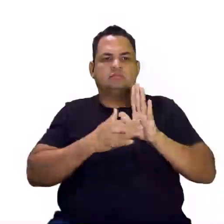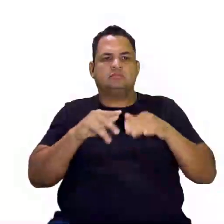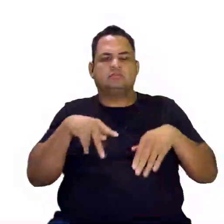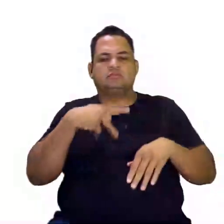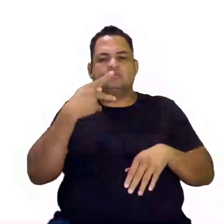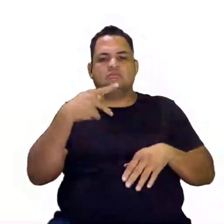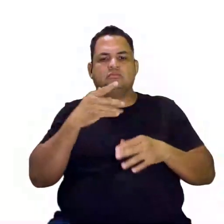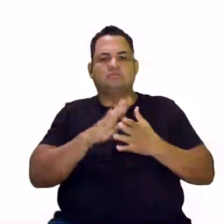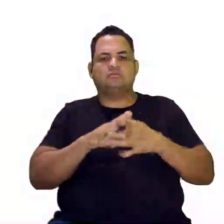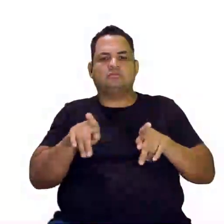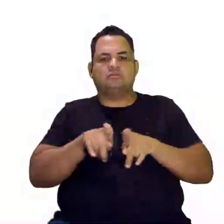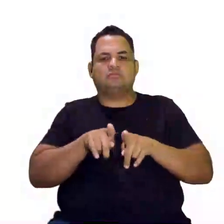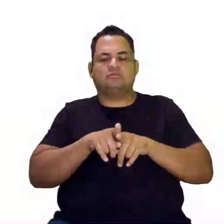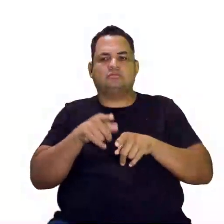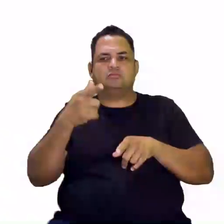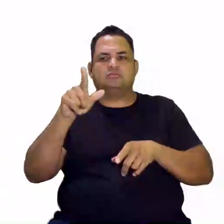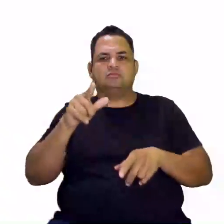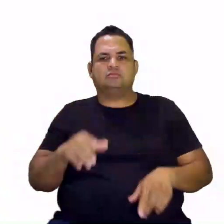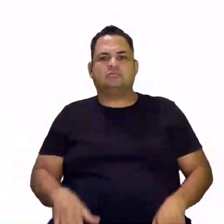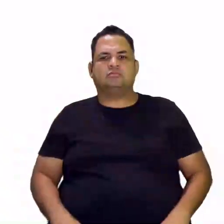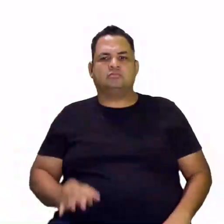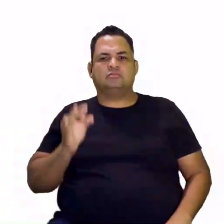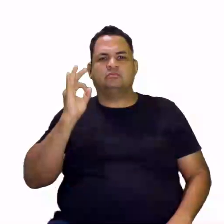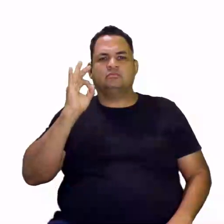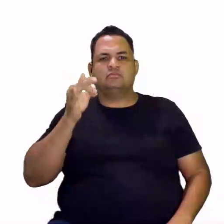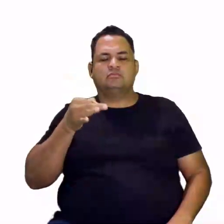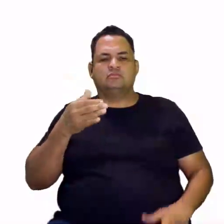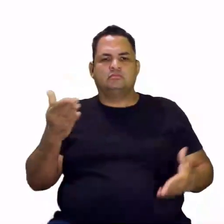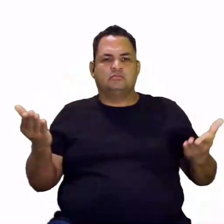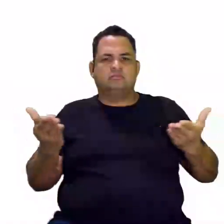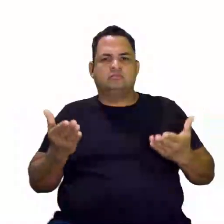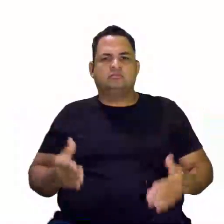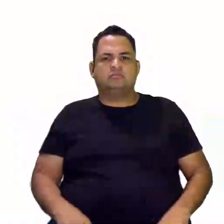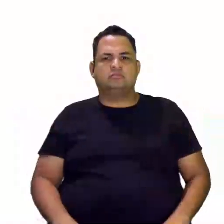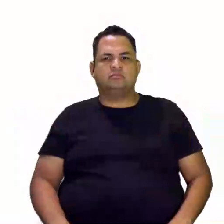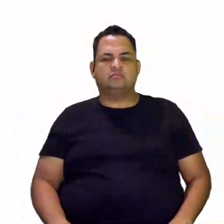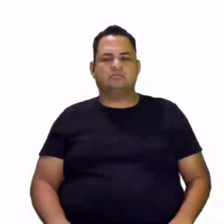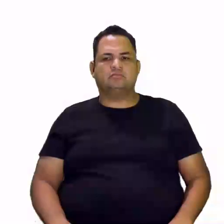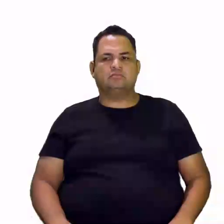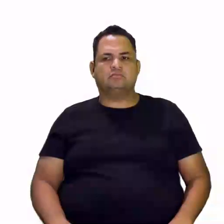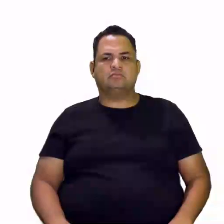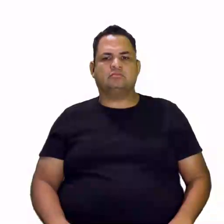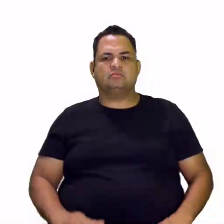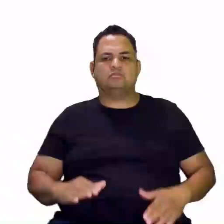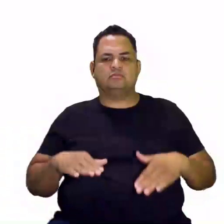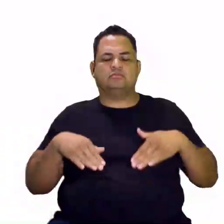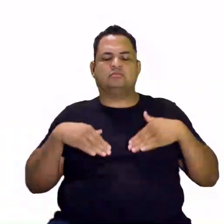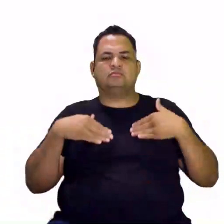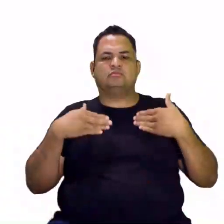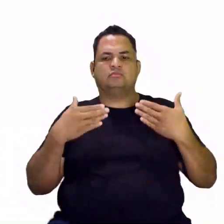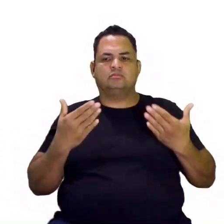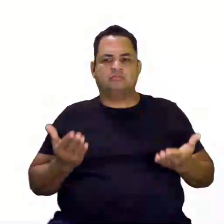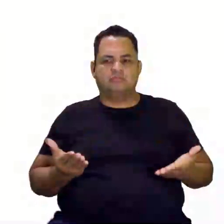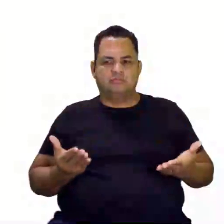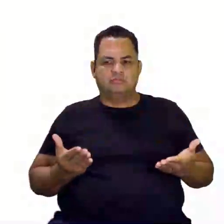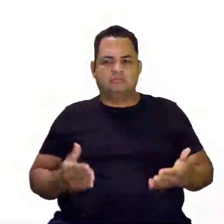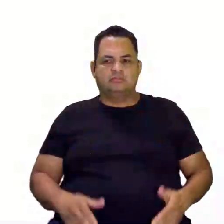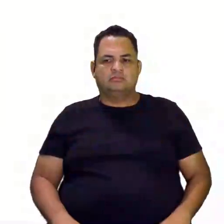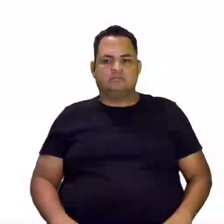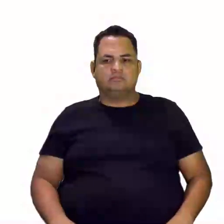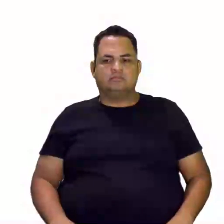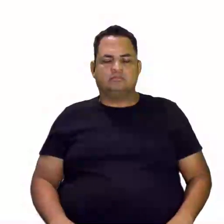falou também das outras, tá certo? Então, galera, quando a gente fala, olha aqui pra